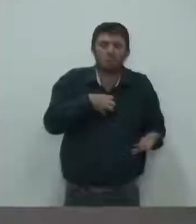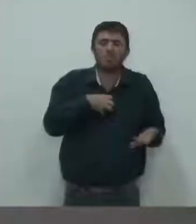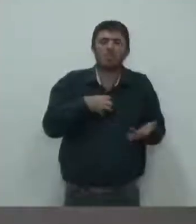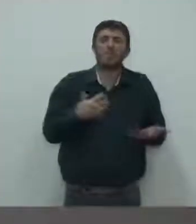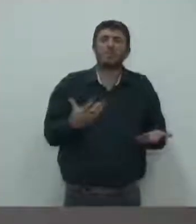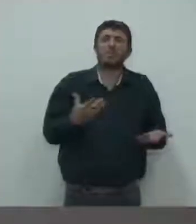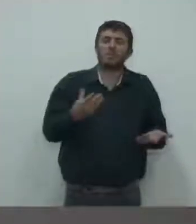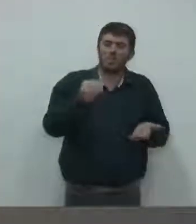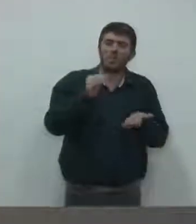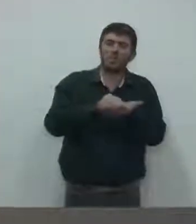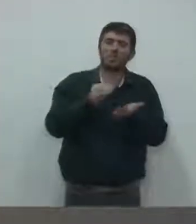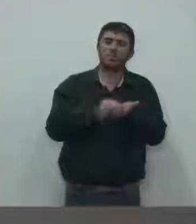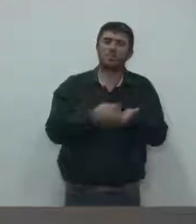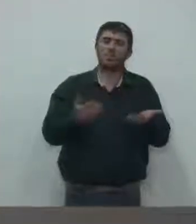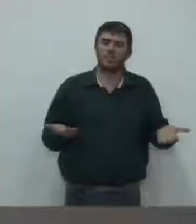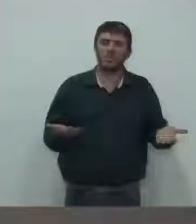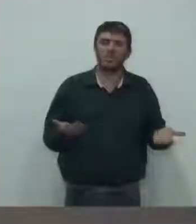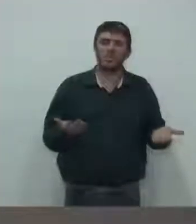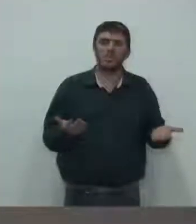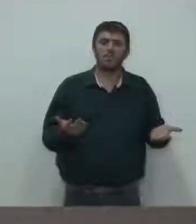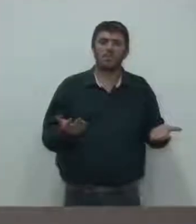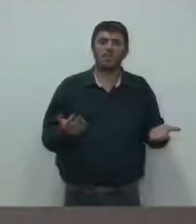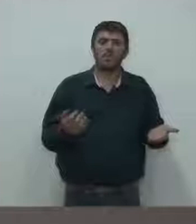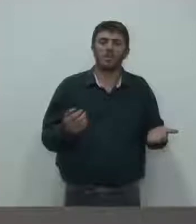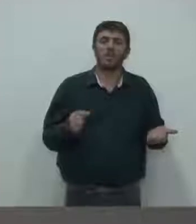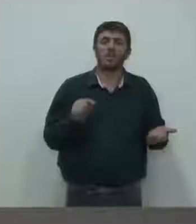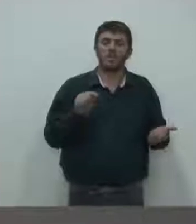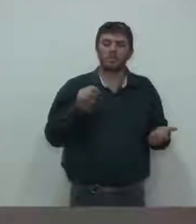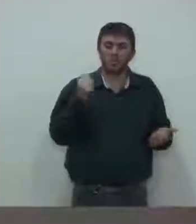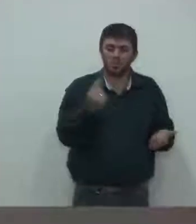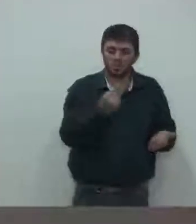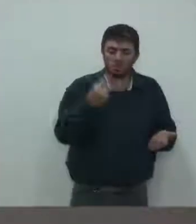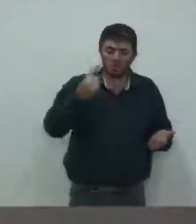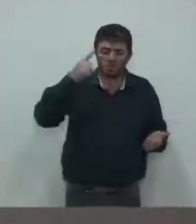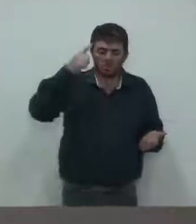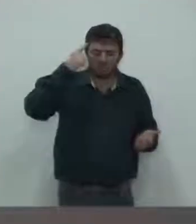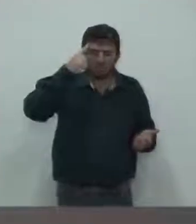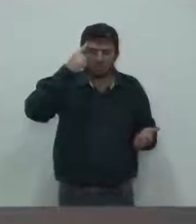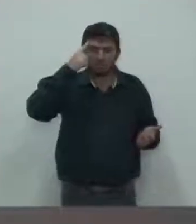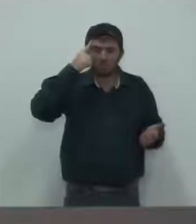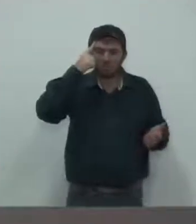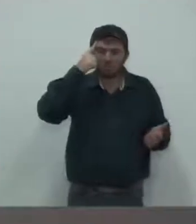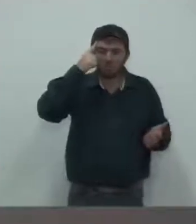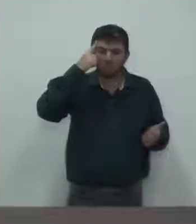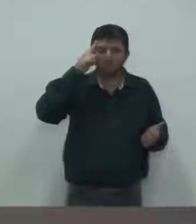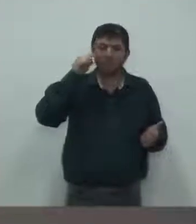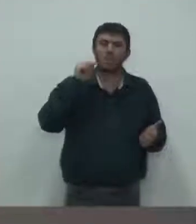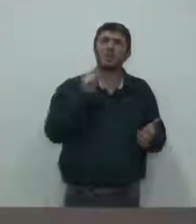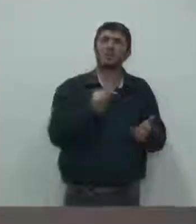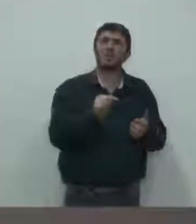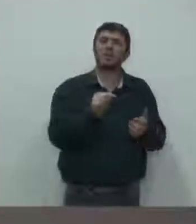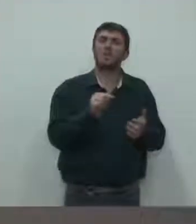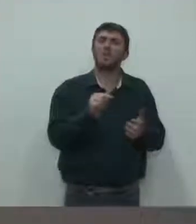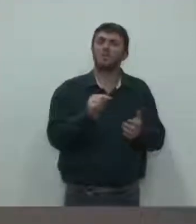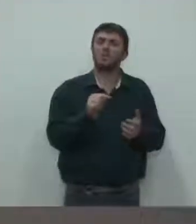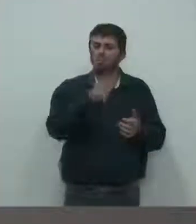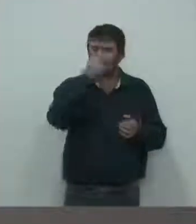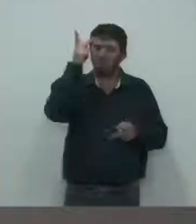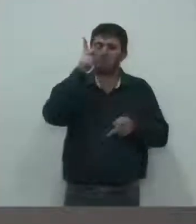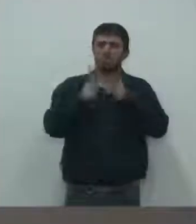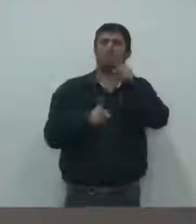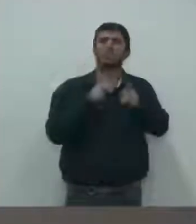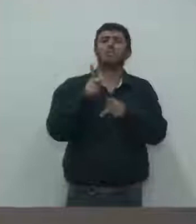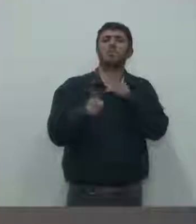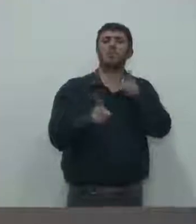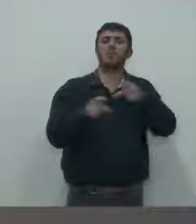uma sugestão. O indicador de desempenho geral, ele parte da população na questão do poder público. Precisa